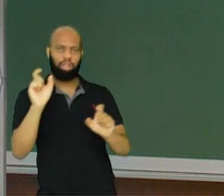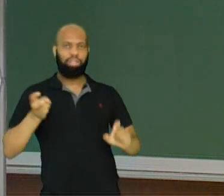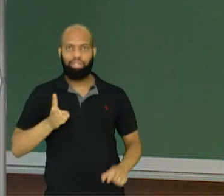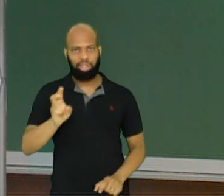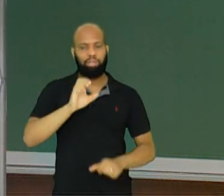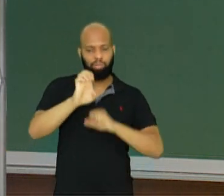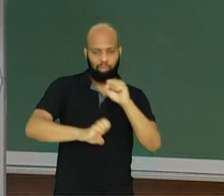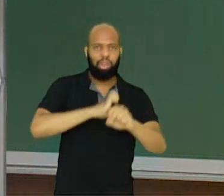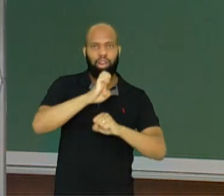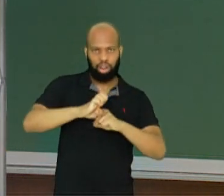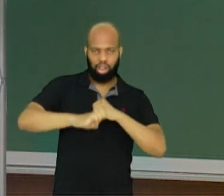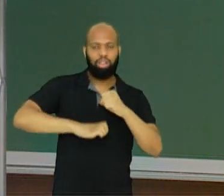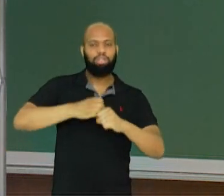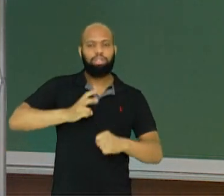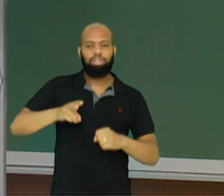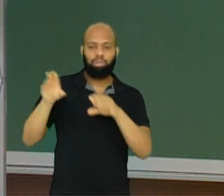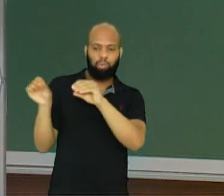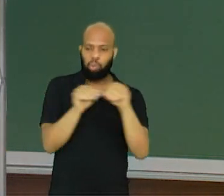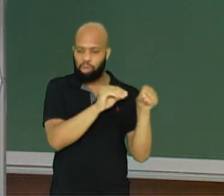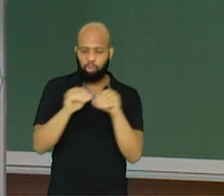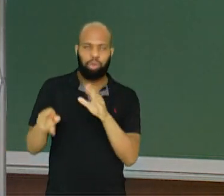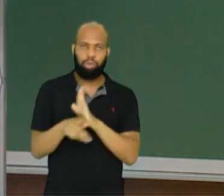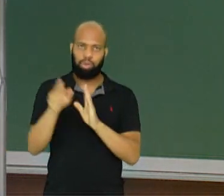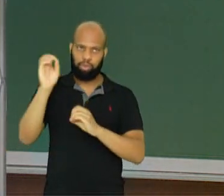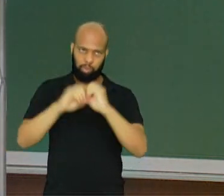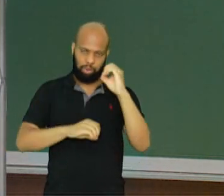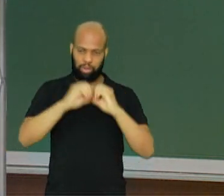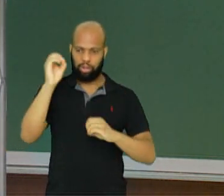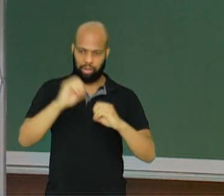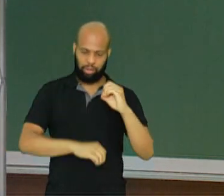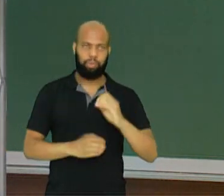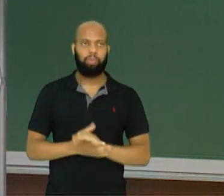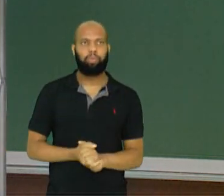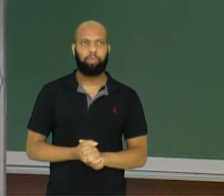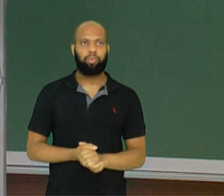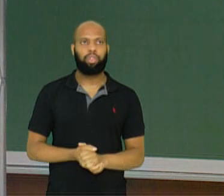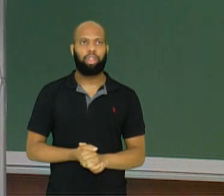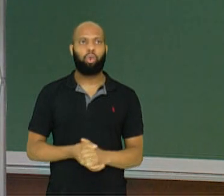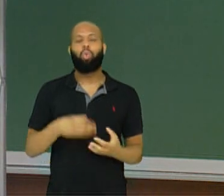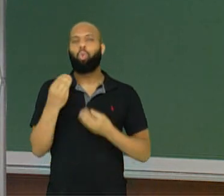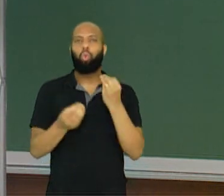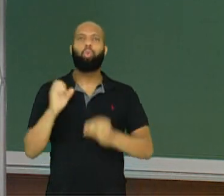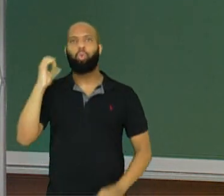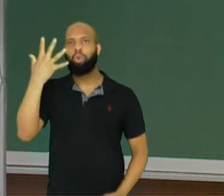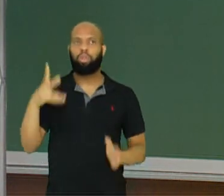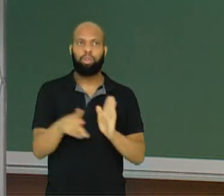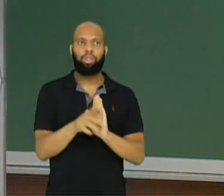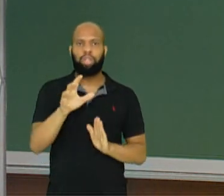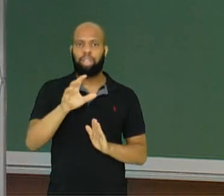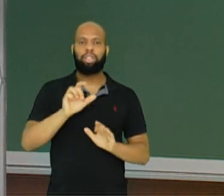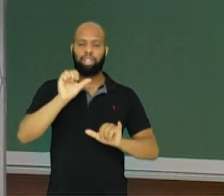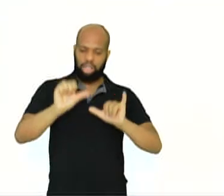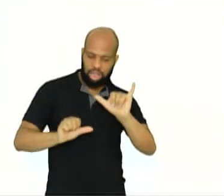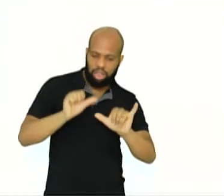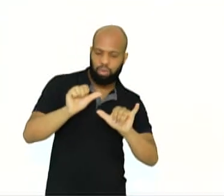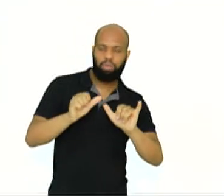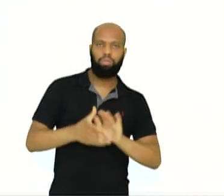se movimentando na molécula. Então, como que aconteceria essa reação?